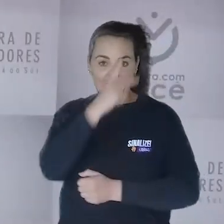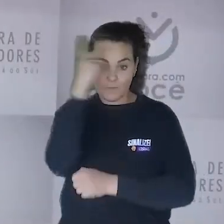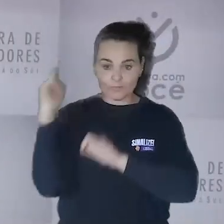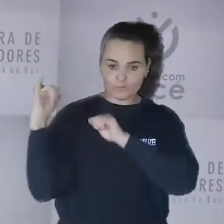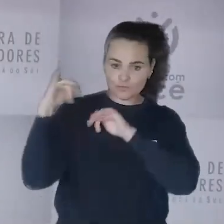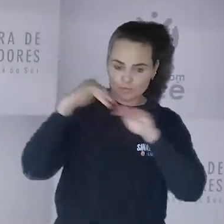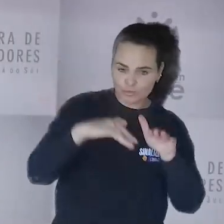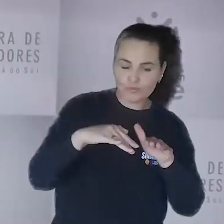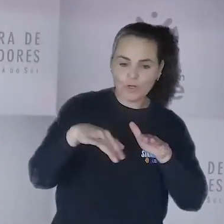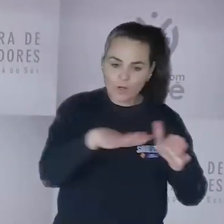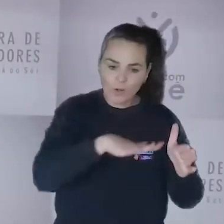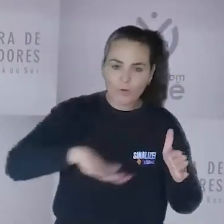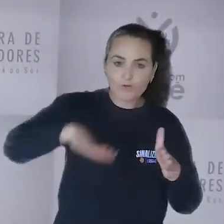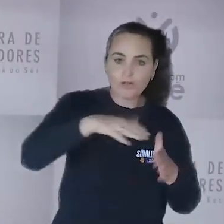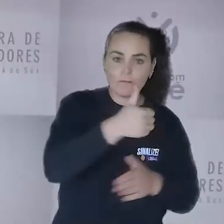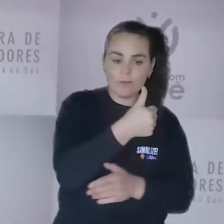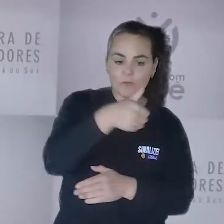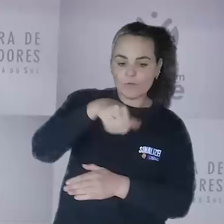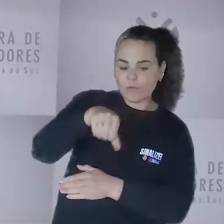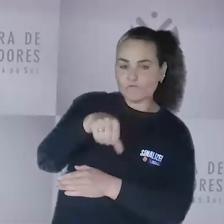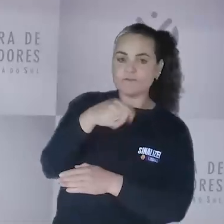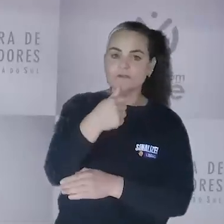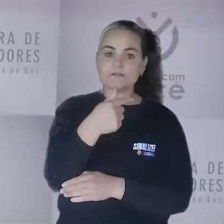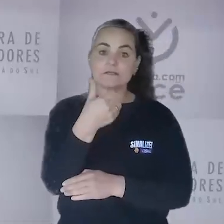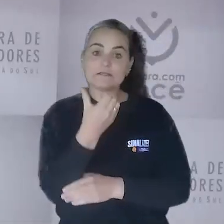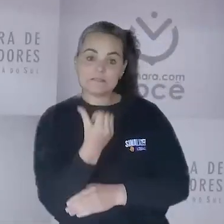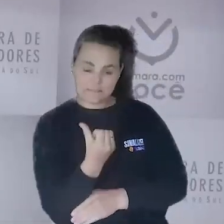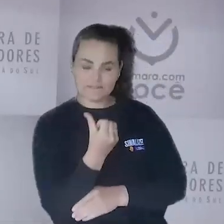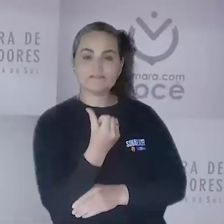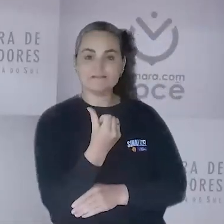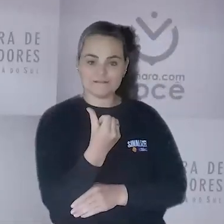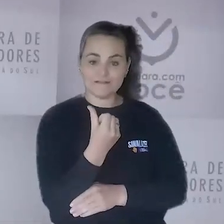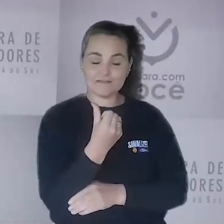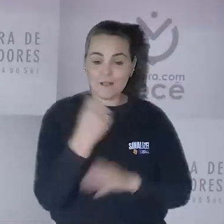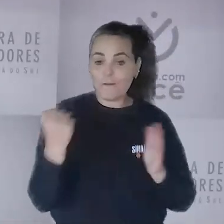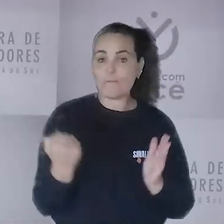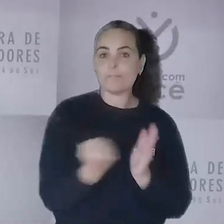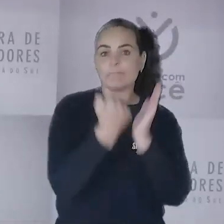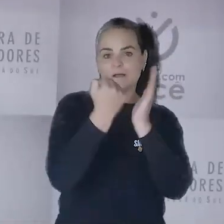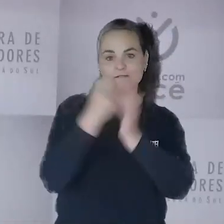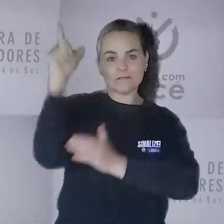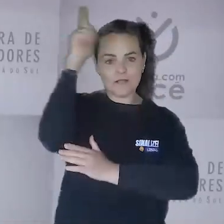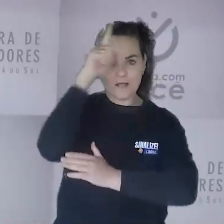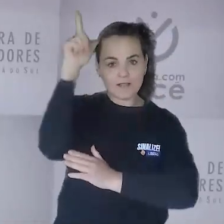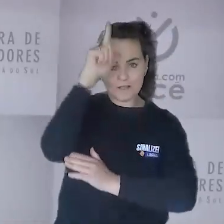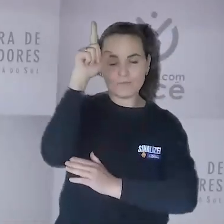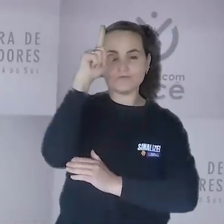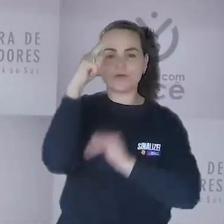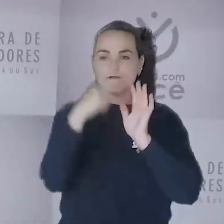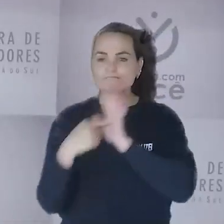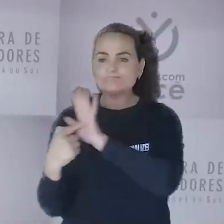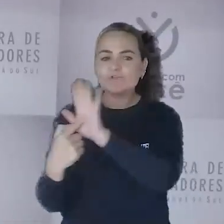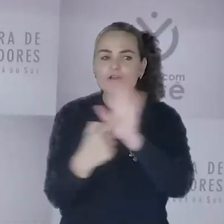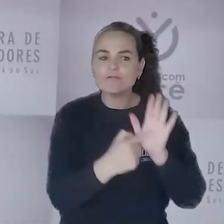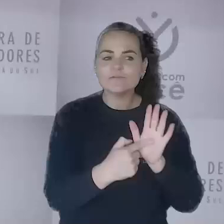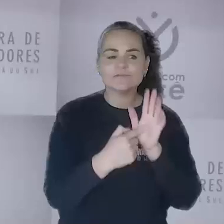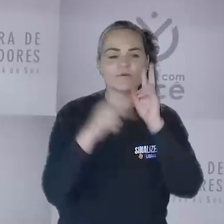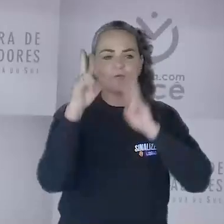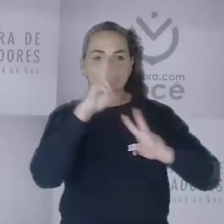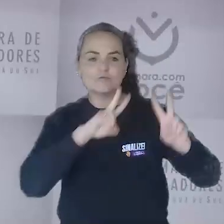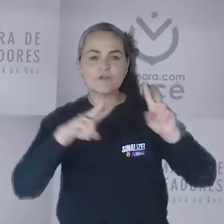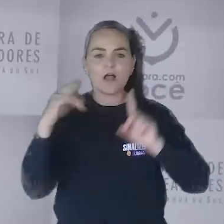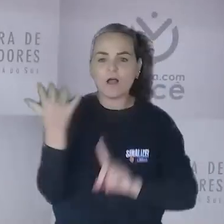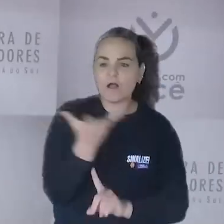1876 Jaraguá do Sul exibe uma marcante influência alemã visível na arquitetura nos festivais culturais e na